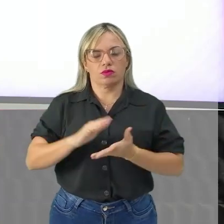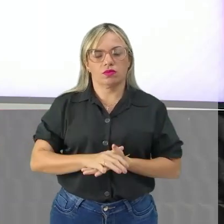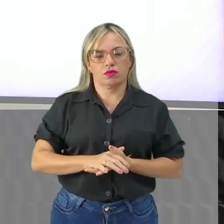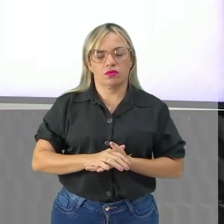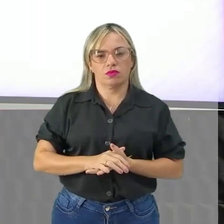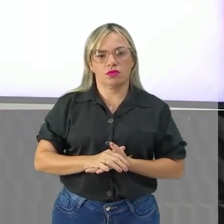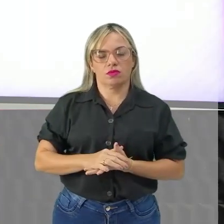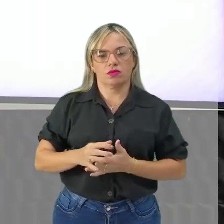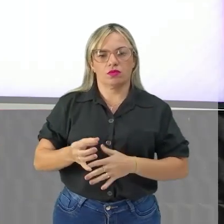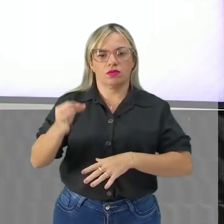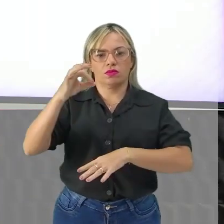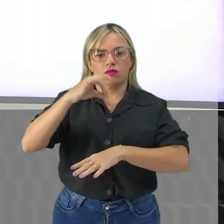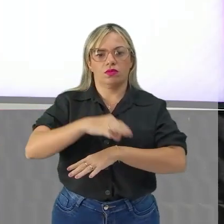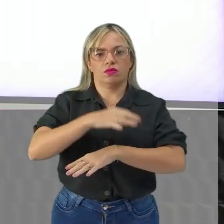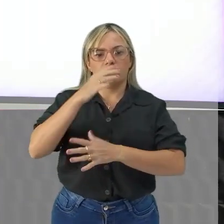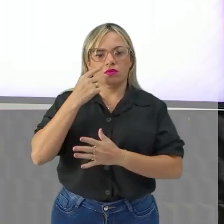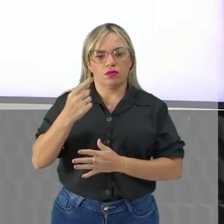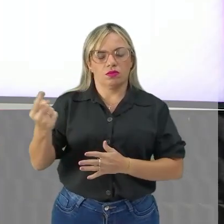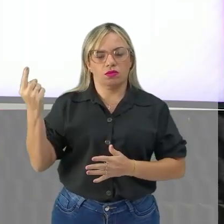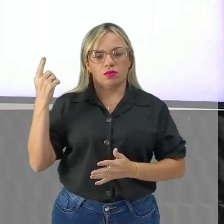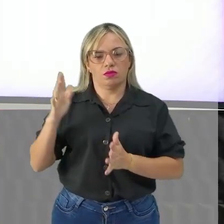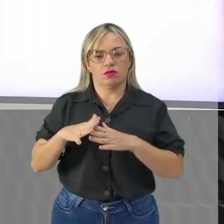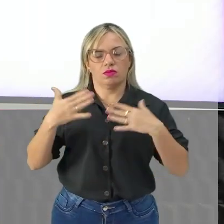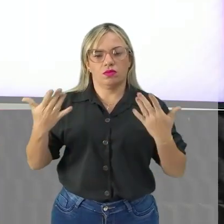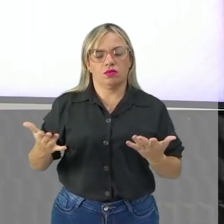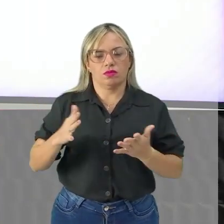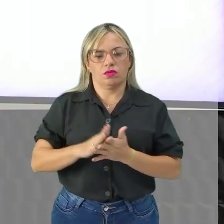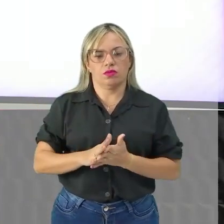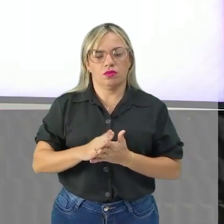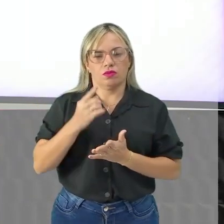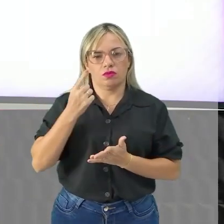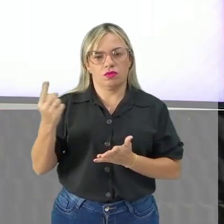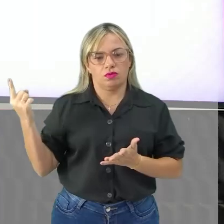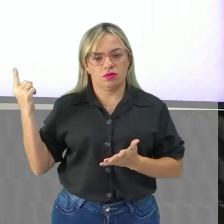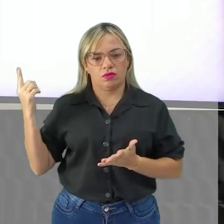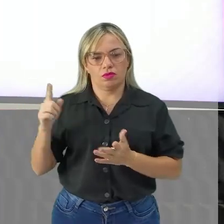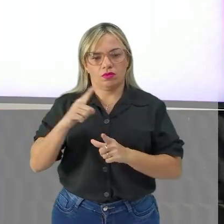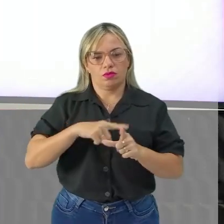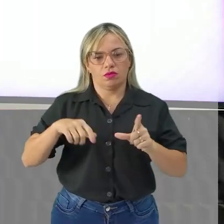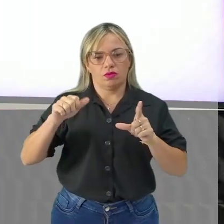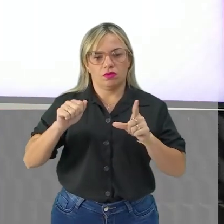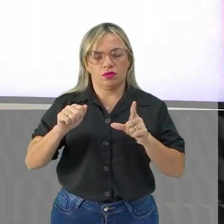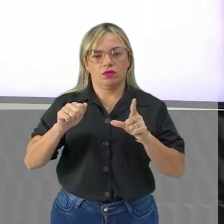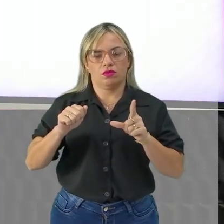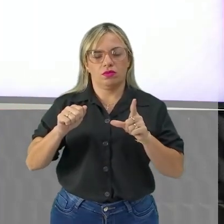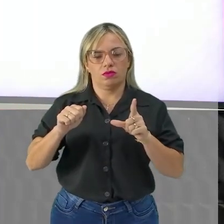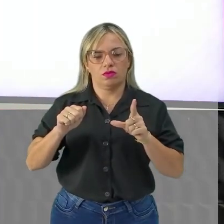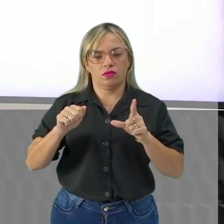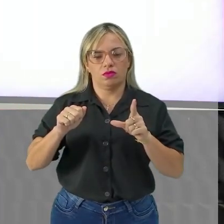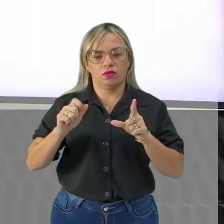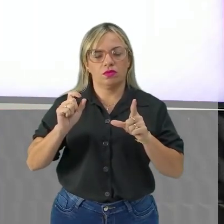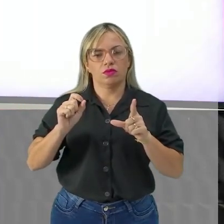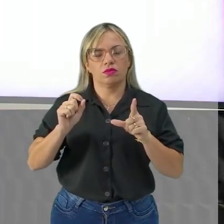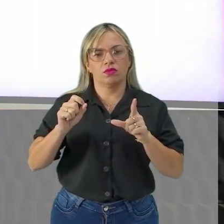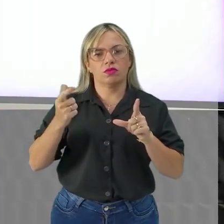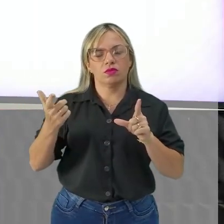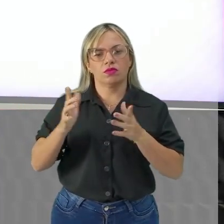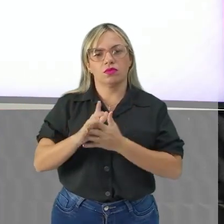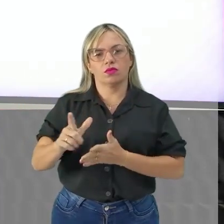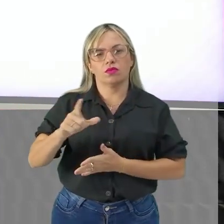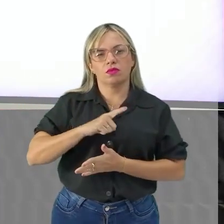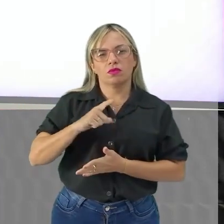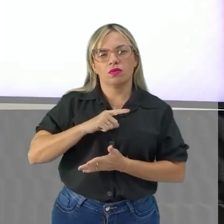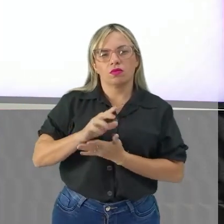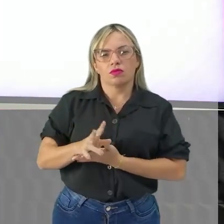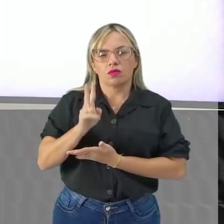Se for picado por esse mosquito. Então, foi a elefantíase, né? Ou filariose, né? Alguém tem visto